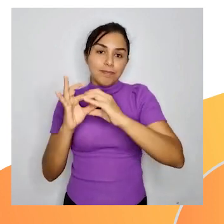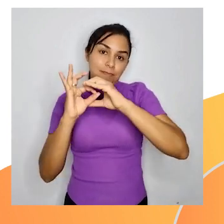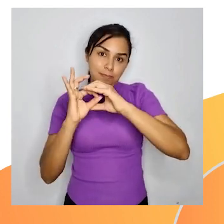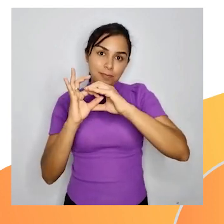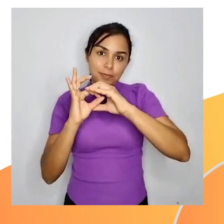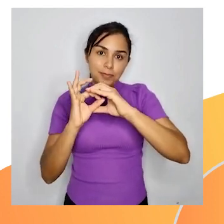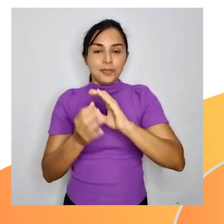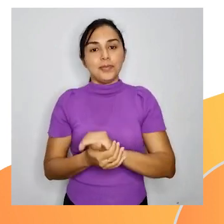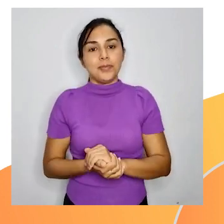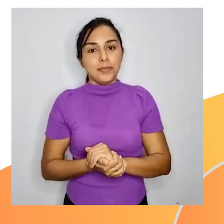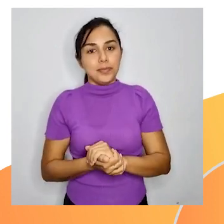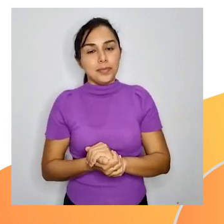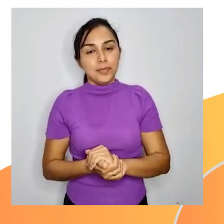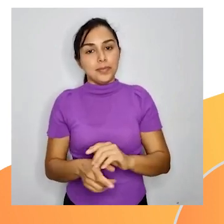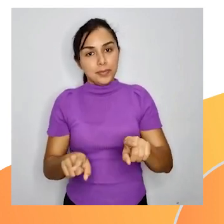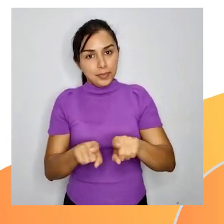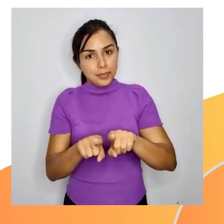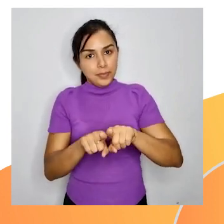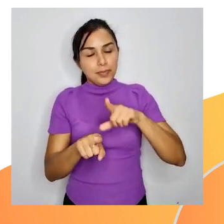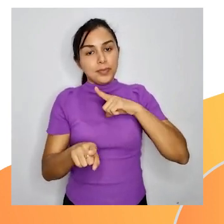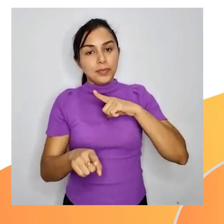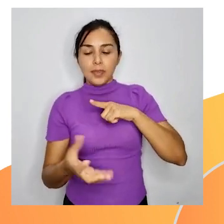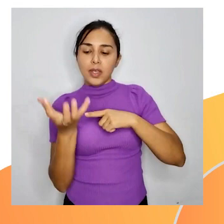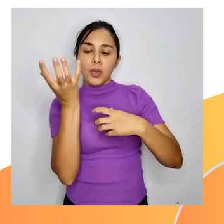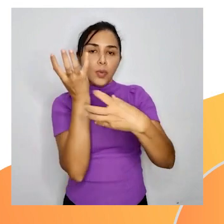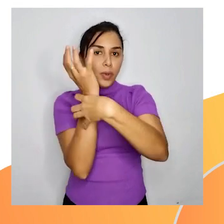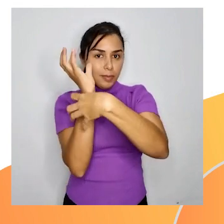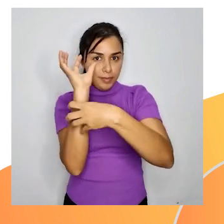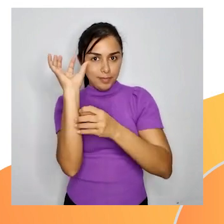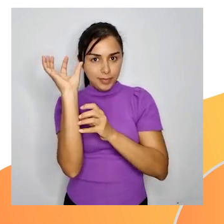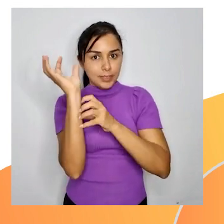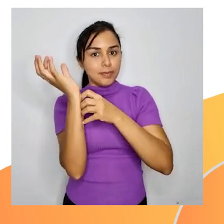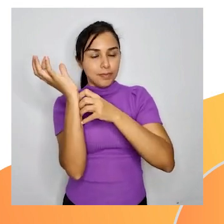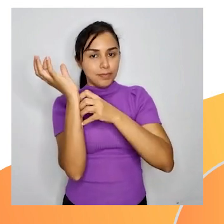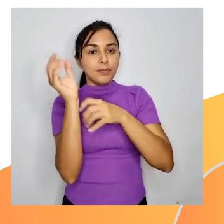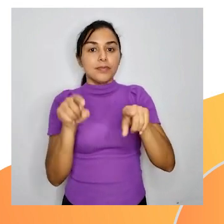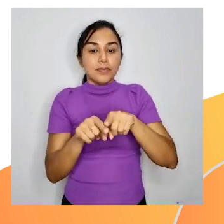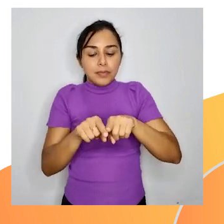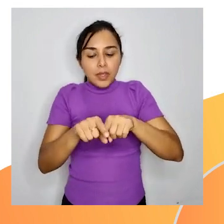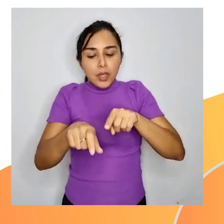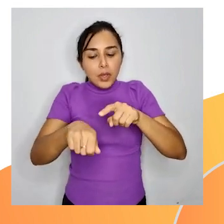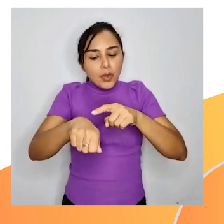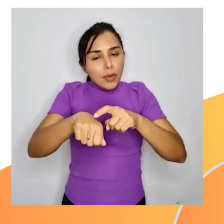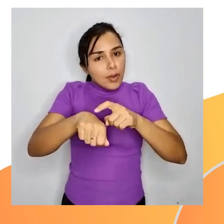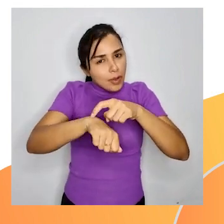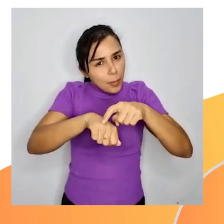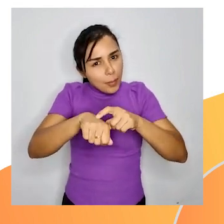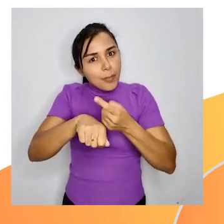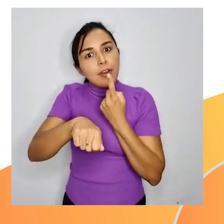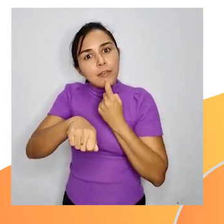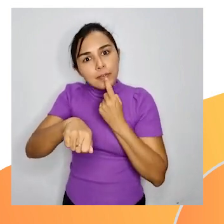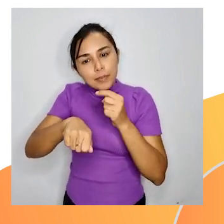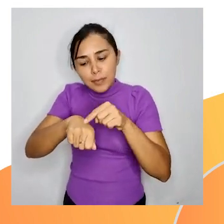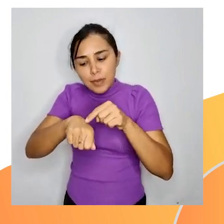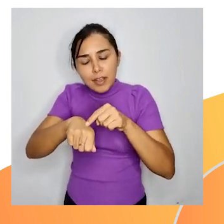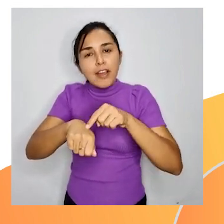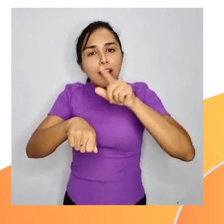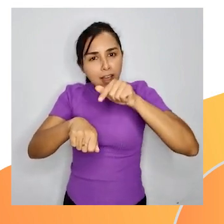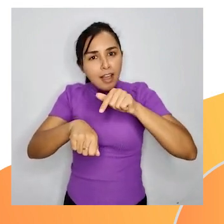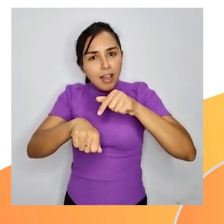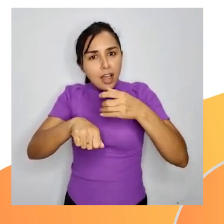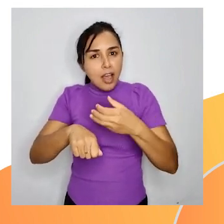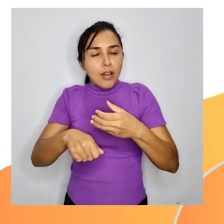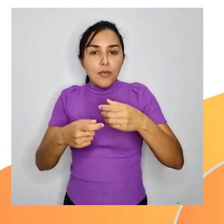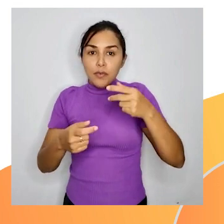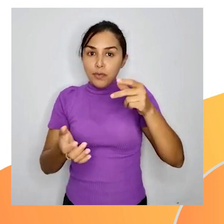temos as inflorescências no abacaxi. O morango, essa parte vermelhinha que nós comemos, não é o fruto verdadeiro. O fruto